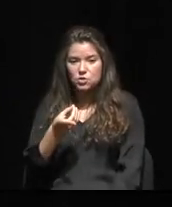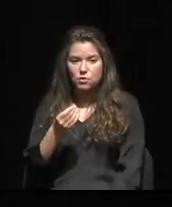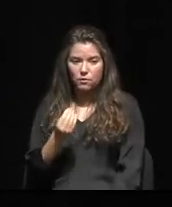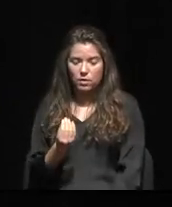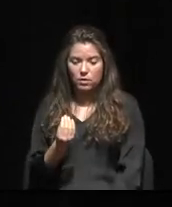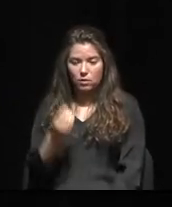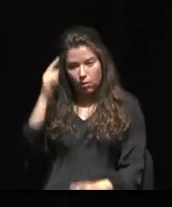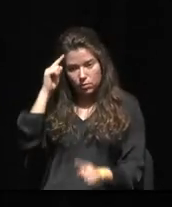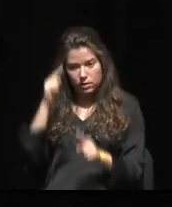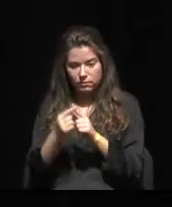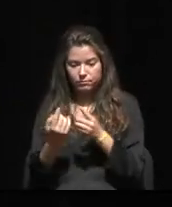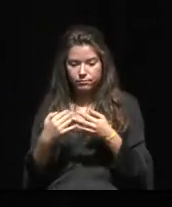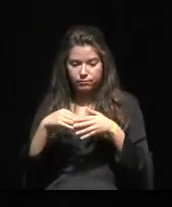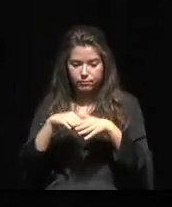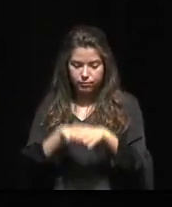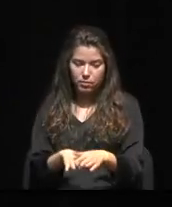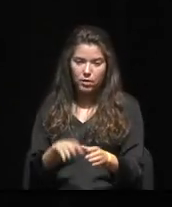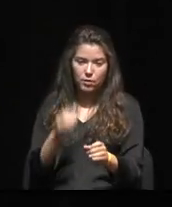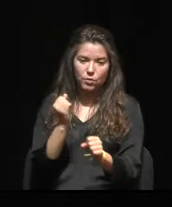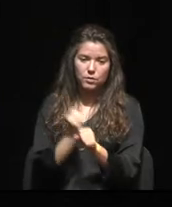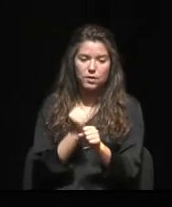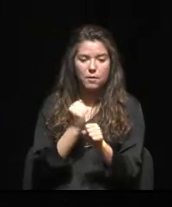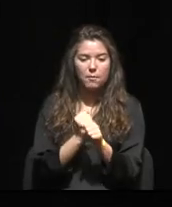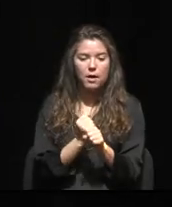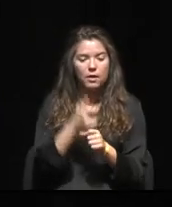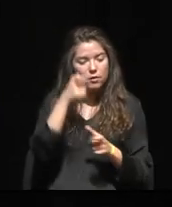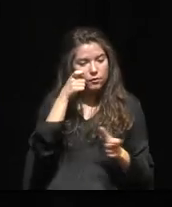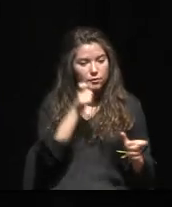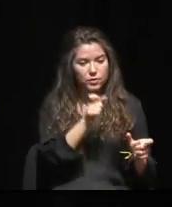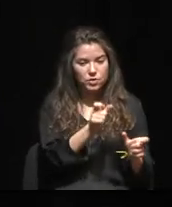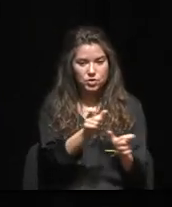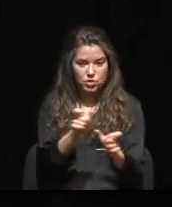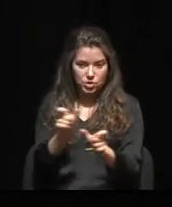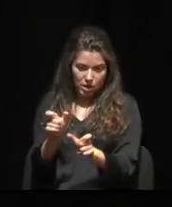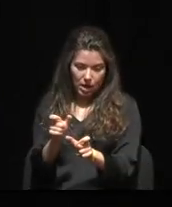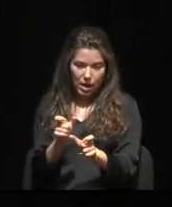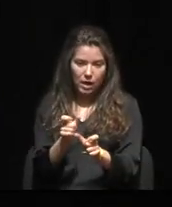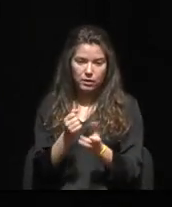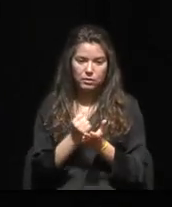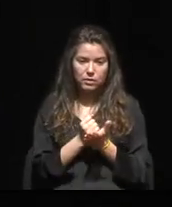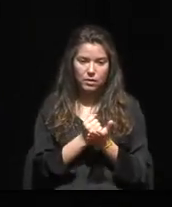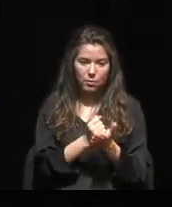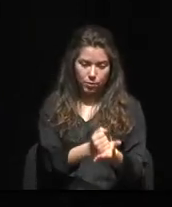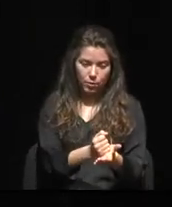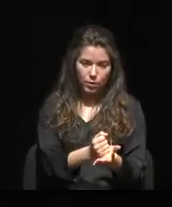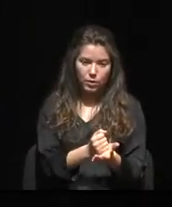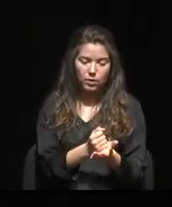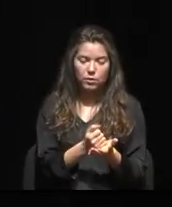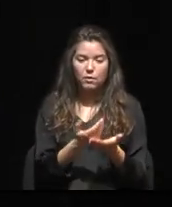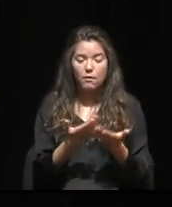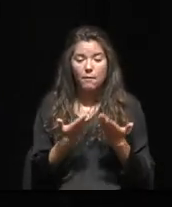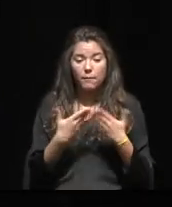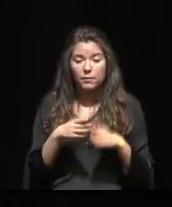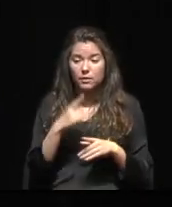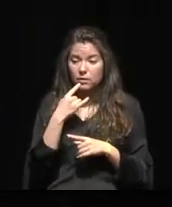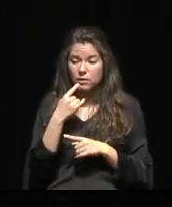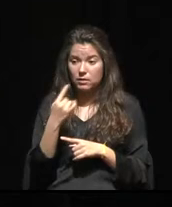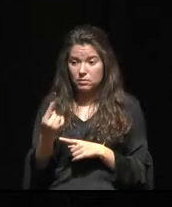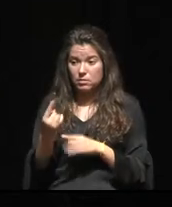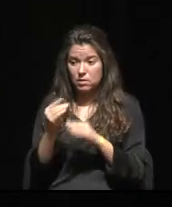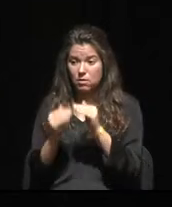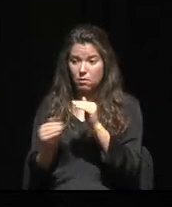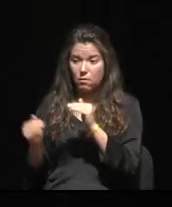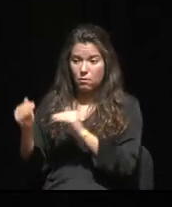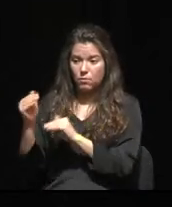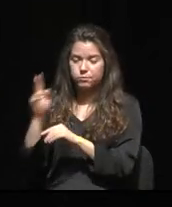sua integração na categoria de assistente operacional da carreira Geral de assistente operacional devendo essa opção ser comunicada ao dirigente máximo